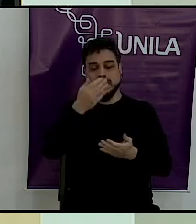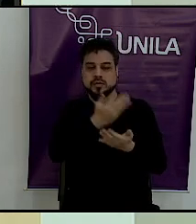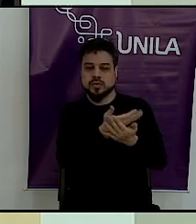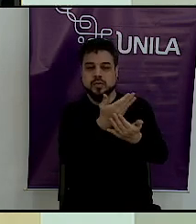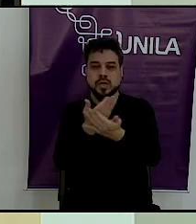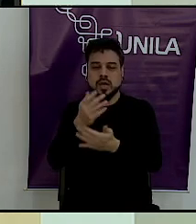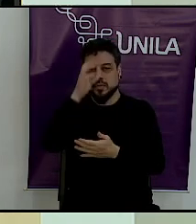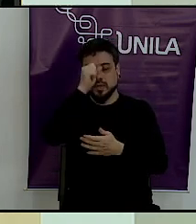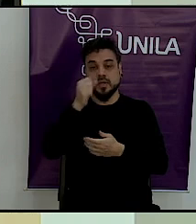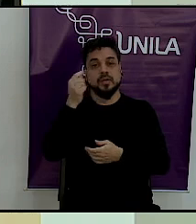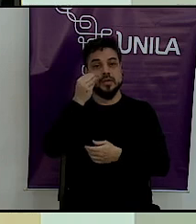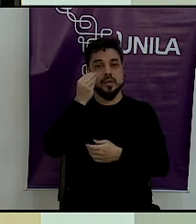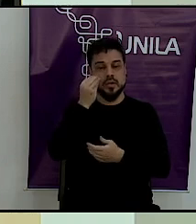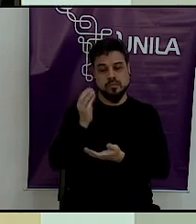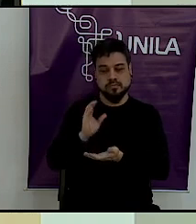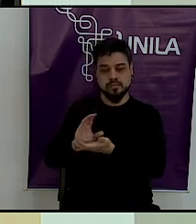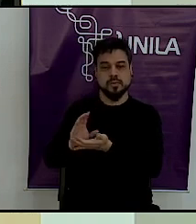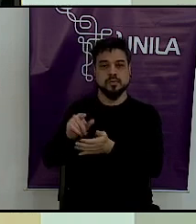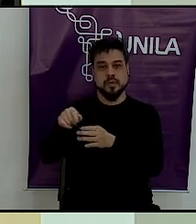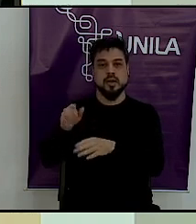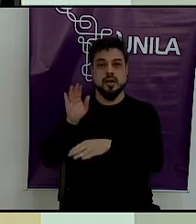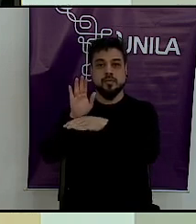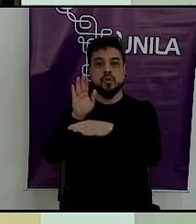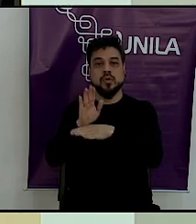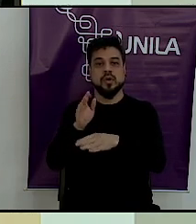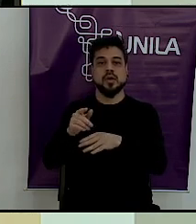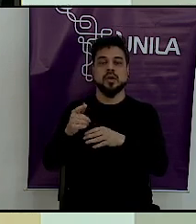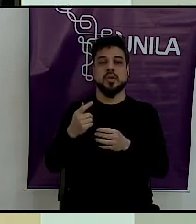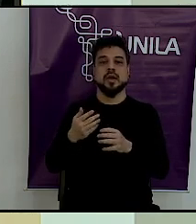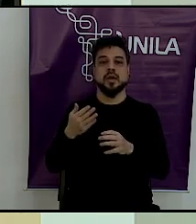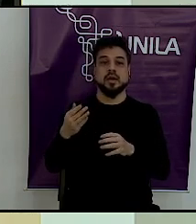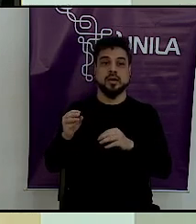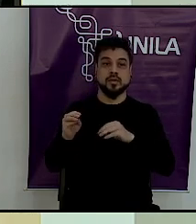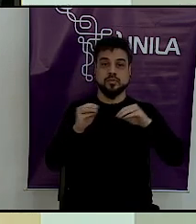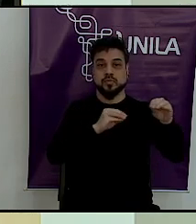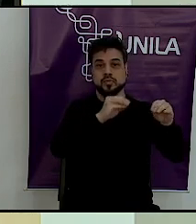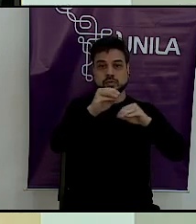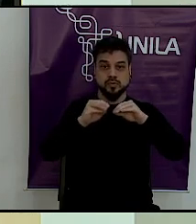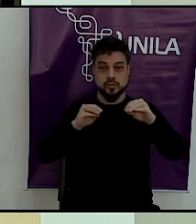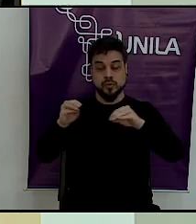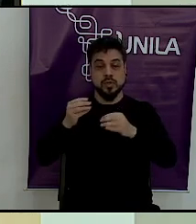de recursos para a mobilidade no próximo ano.